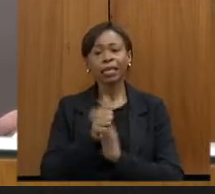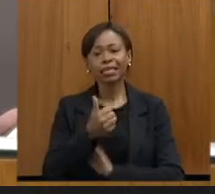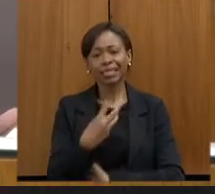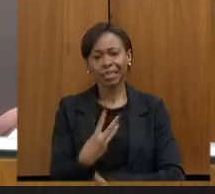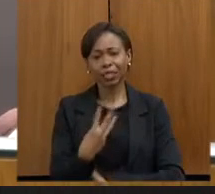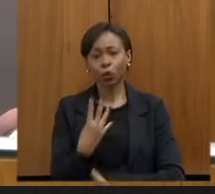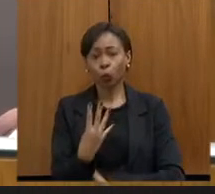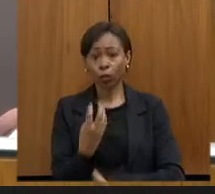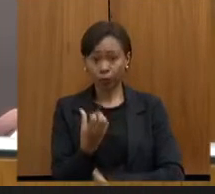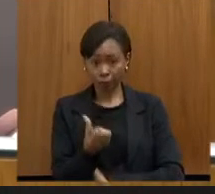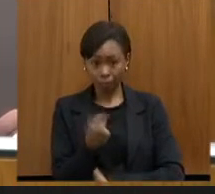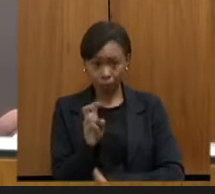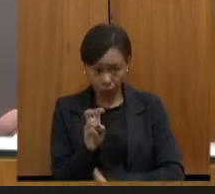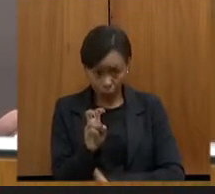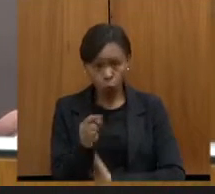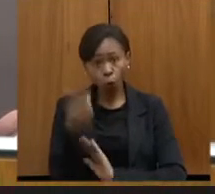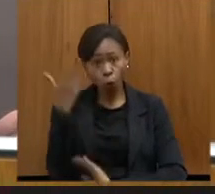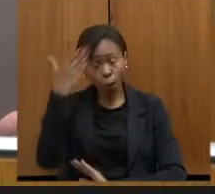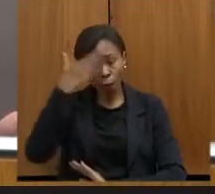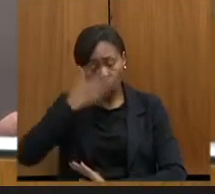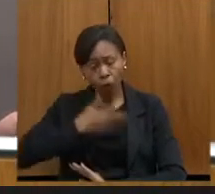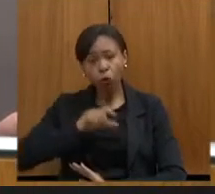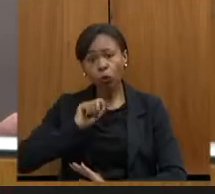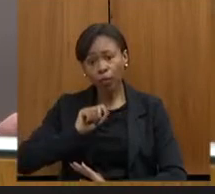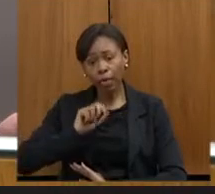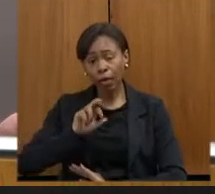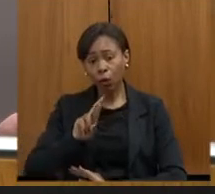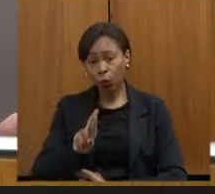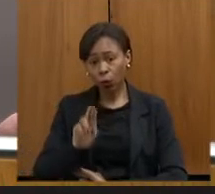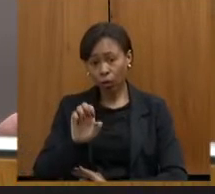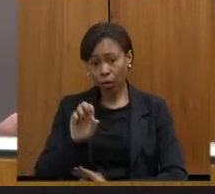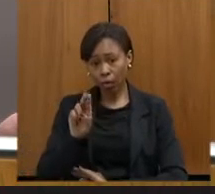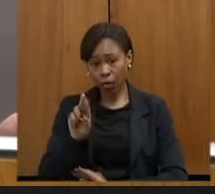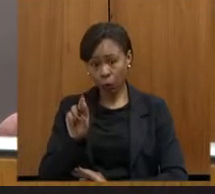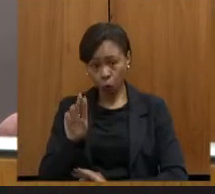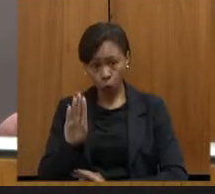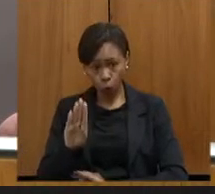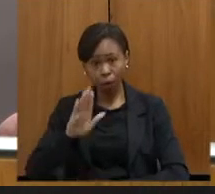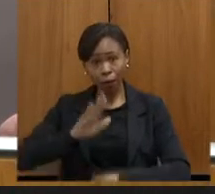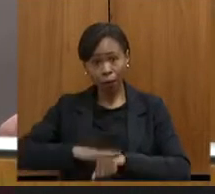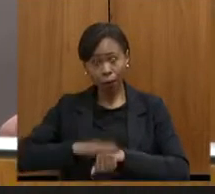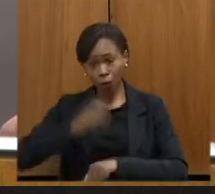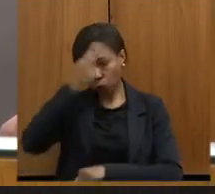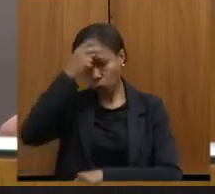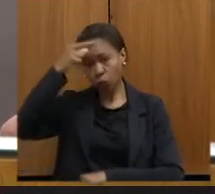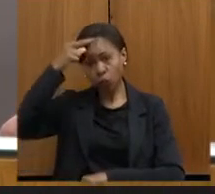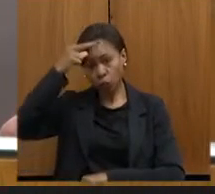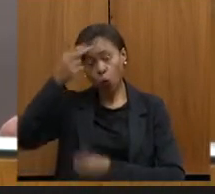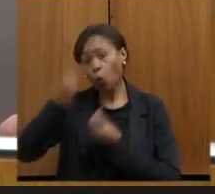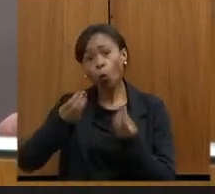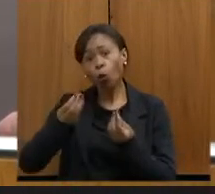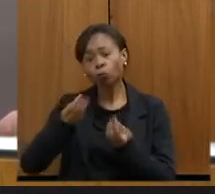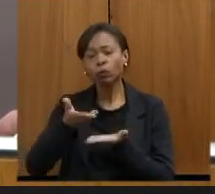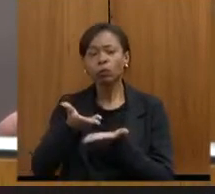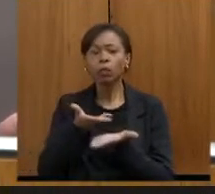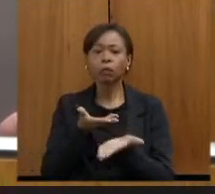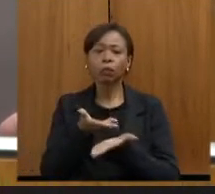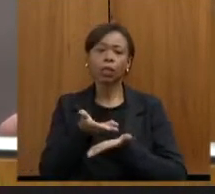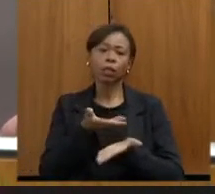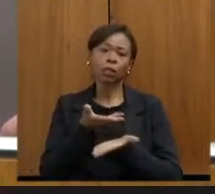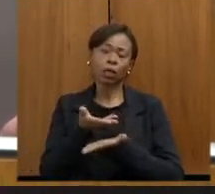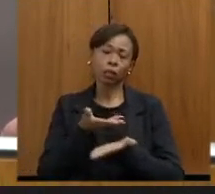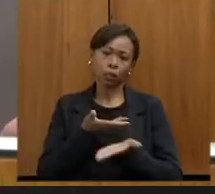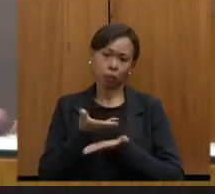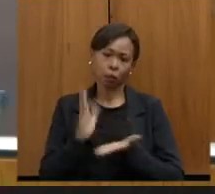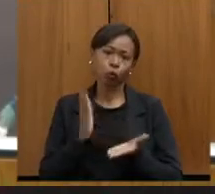disse que, olha, processo de reúbe tem que ser resolvido pelo município através de processos de mediação. Como